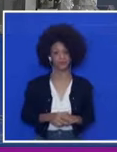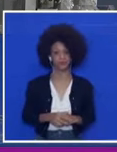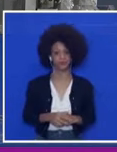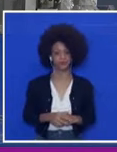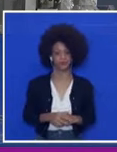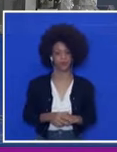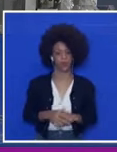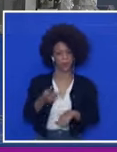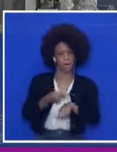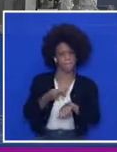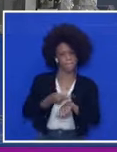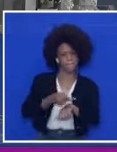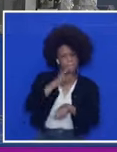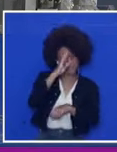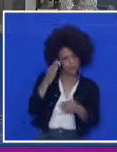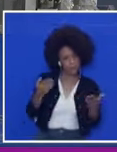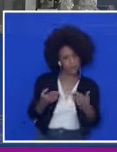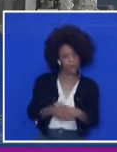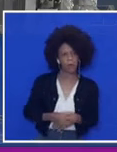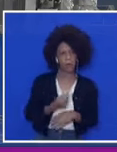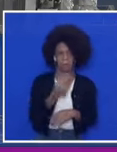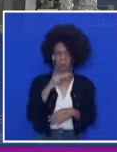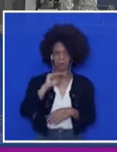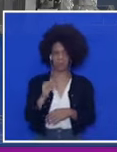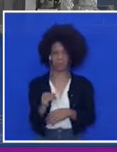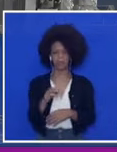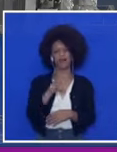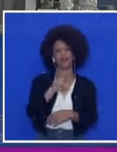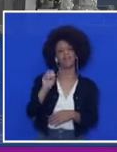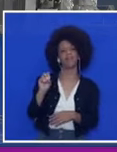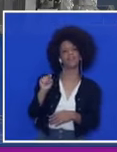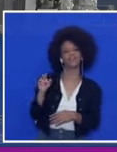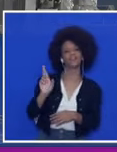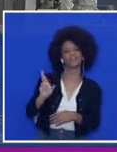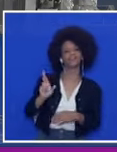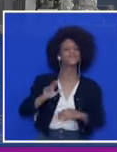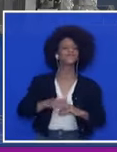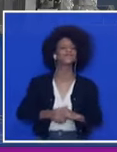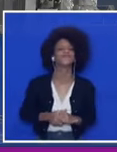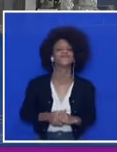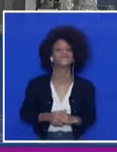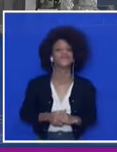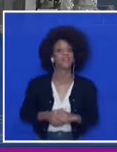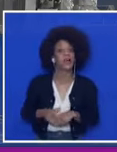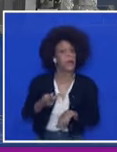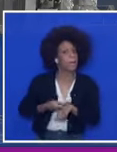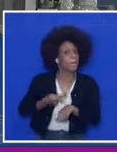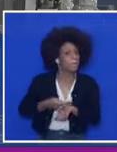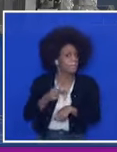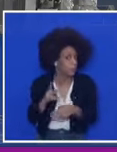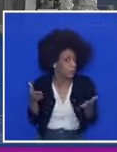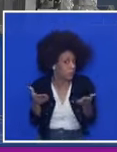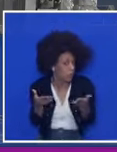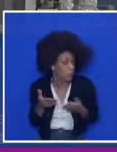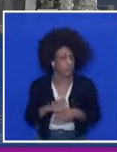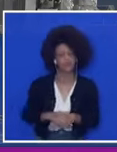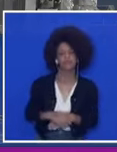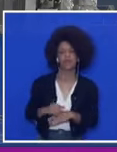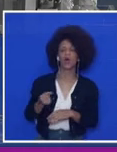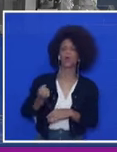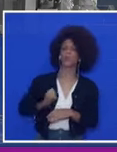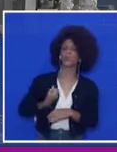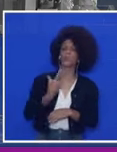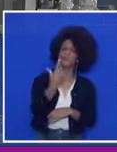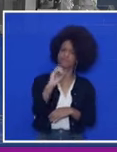21. O prêmio estimado hoje na Loto Fácil é de R$1.500.000. Esse prêmio pode sair para você. Bola branca